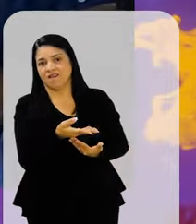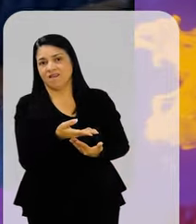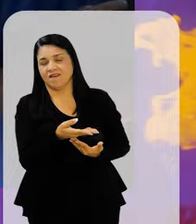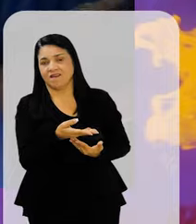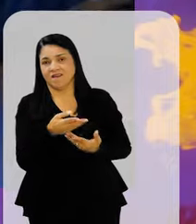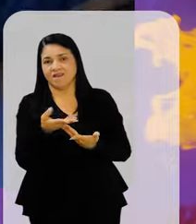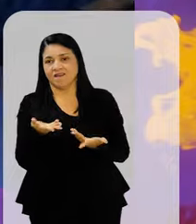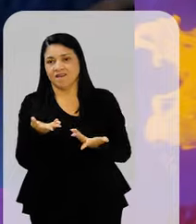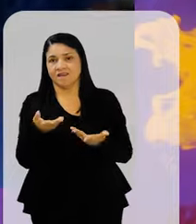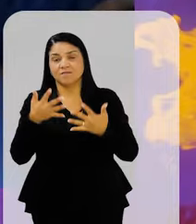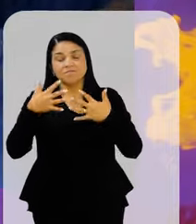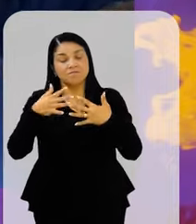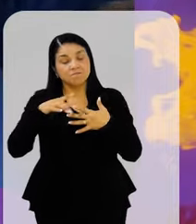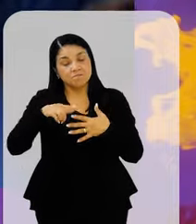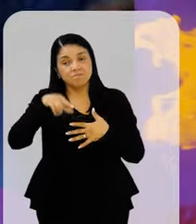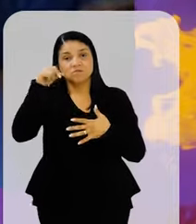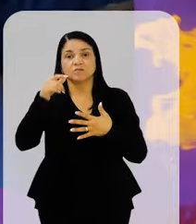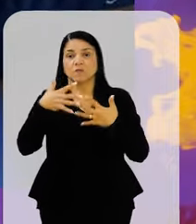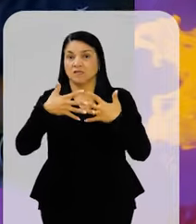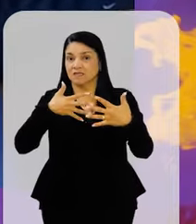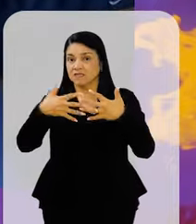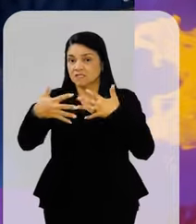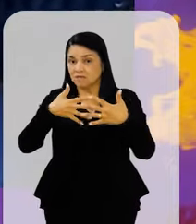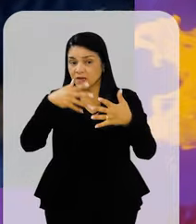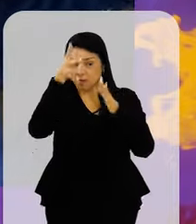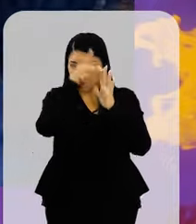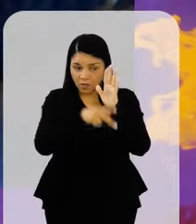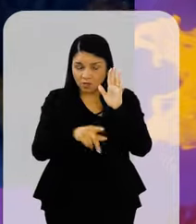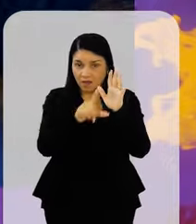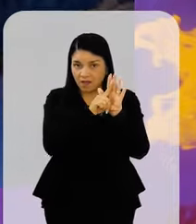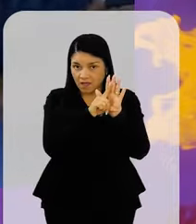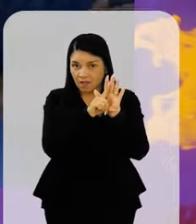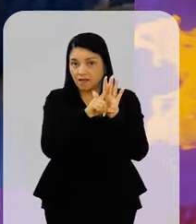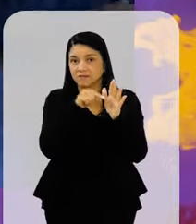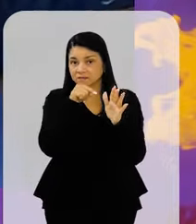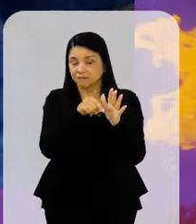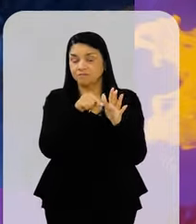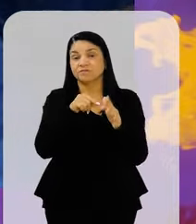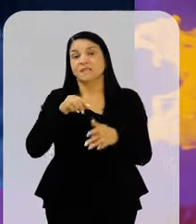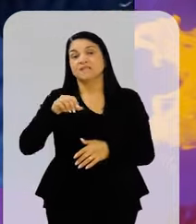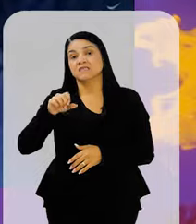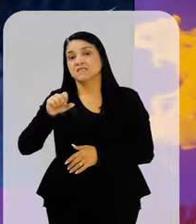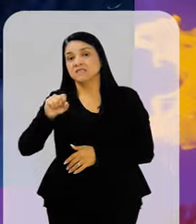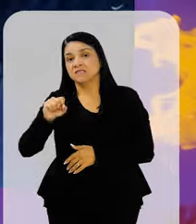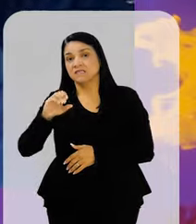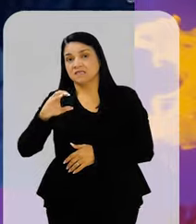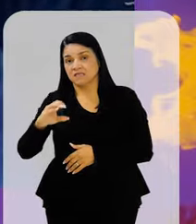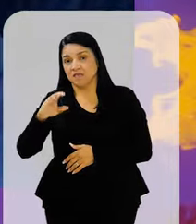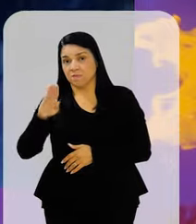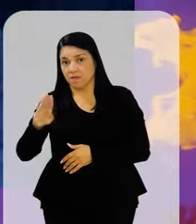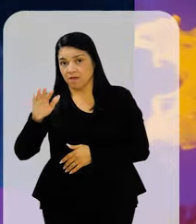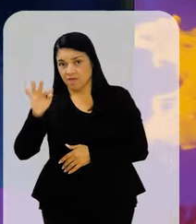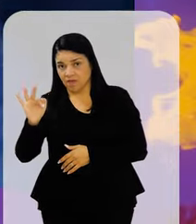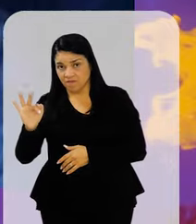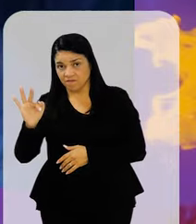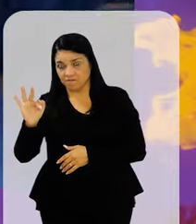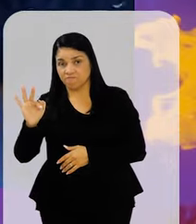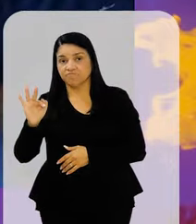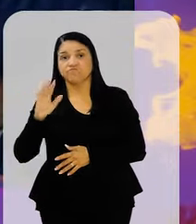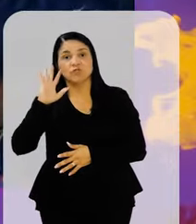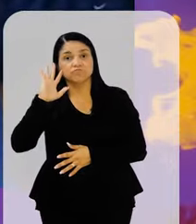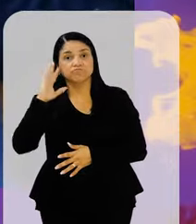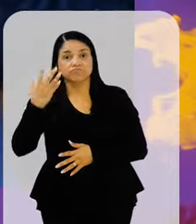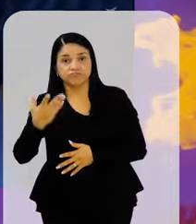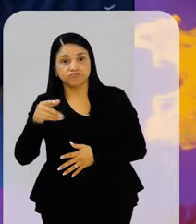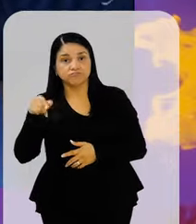gente primou primeiramente pela transparência, né, para que isso aconteça. Então esse projeto tramita, só que a CBF já se